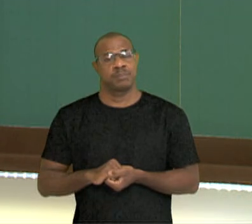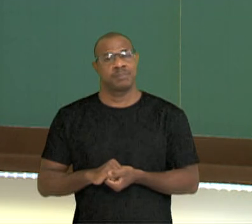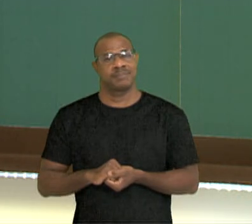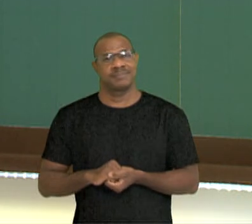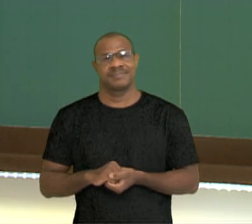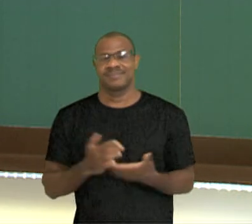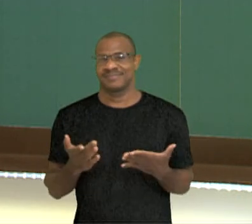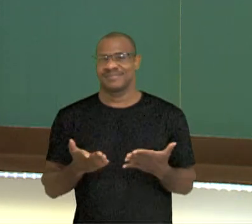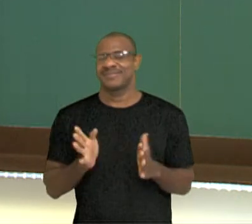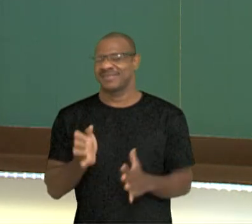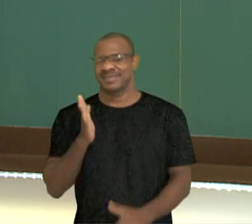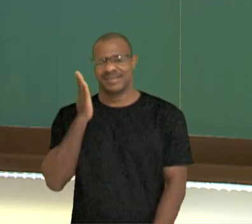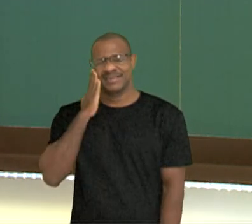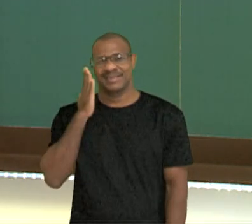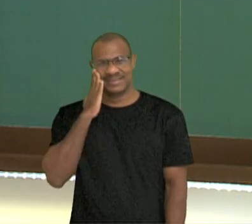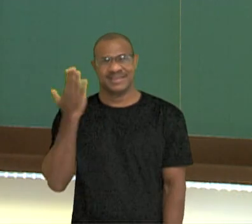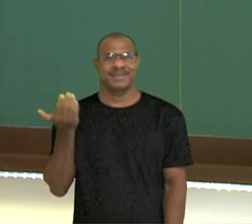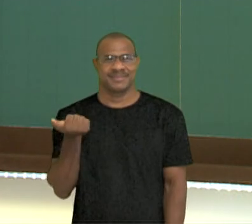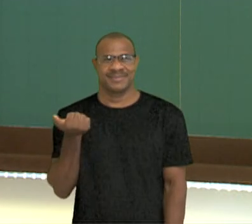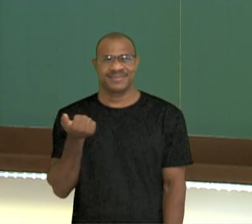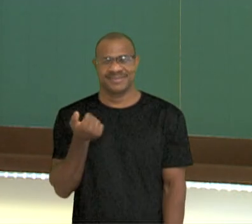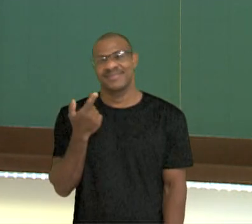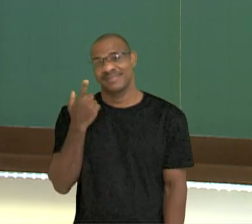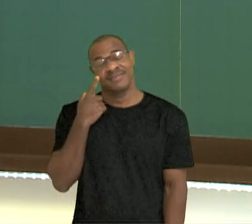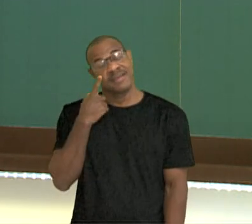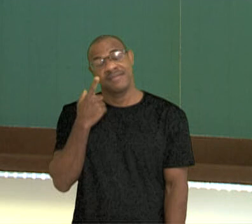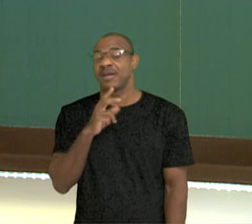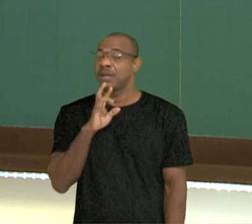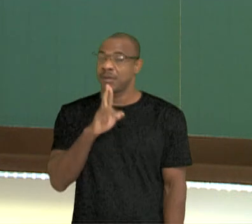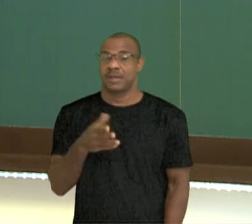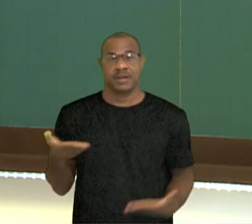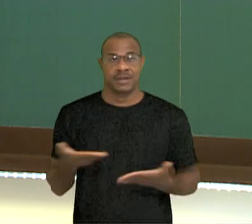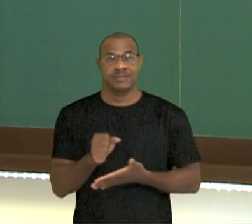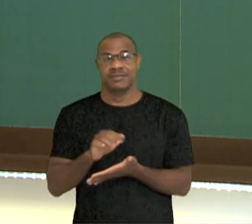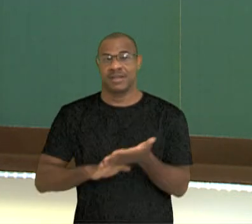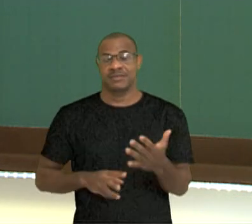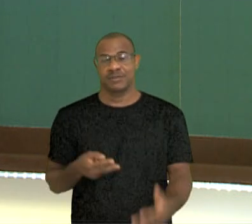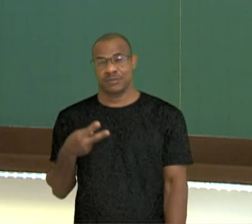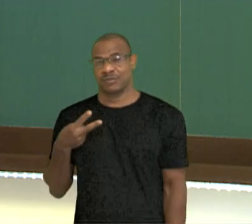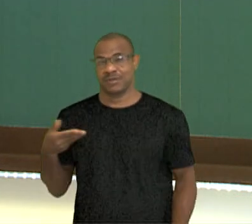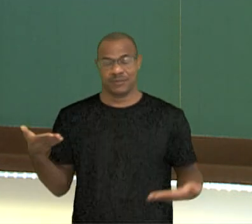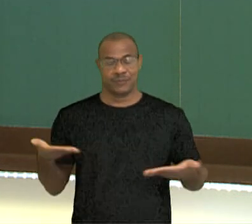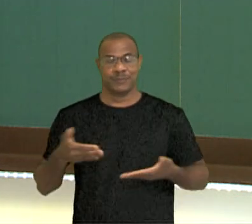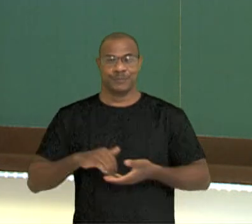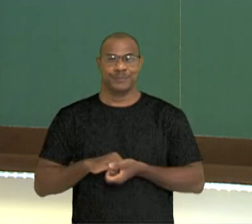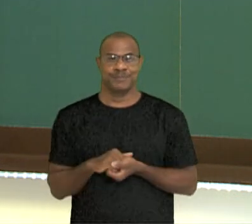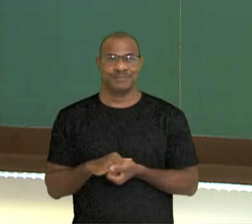Claro que você já sabe que a gente vai conferir o exercício 2, a atividade 2, não é mesmo?